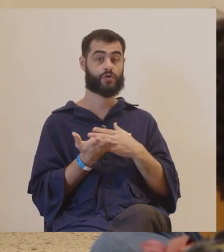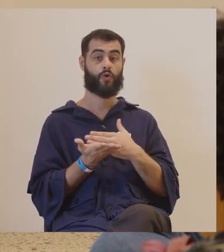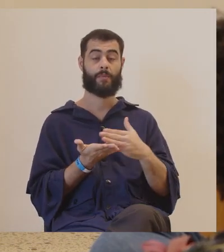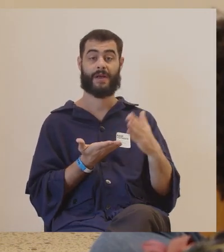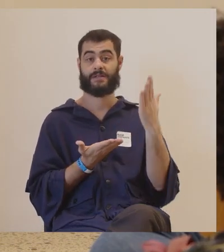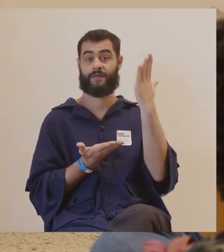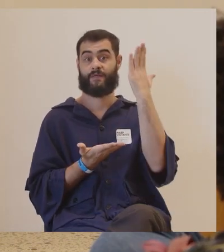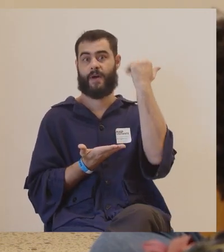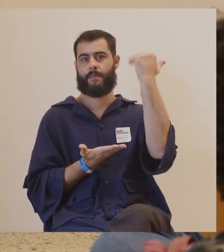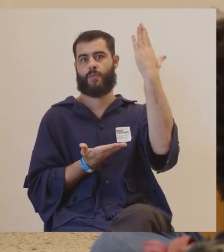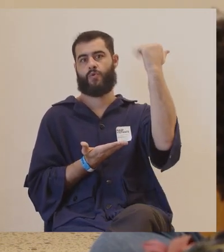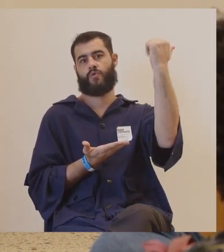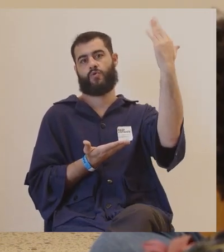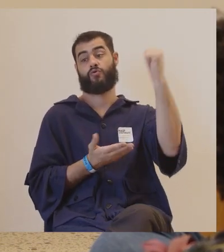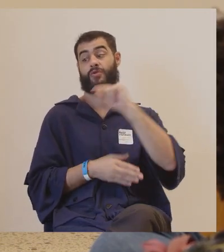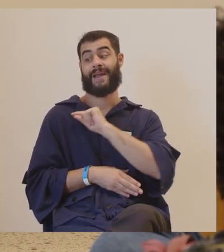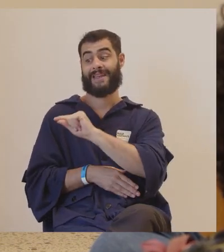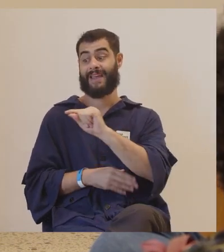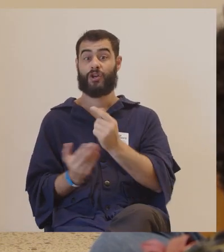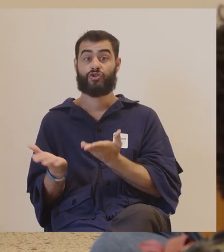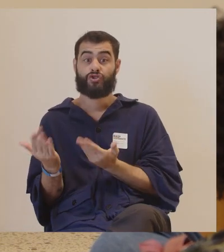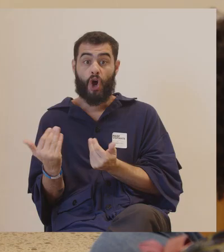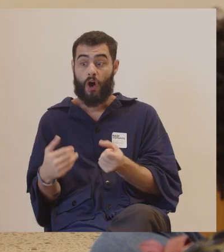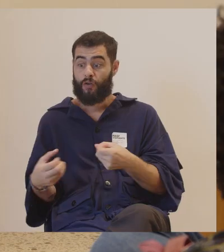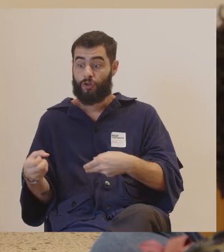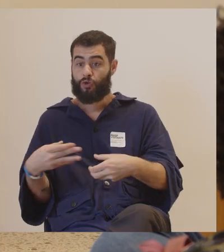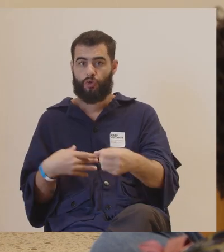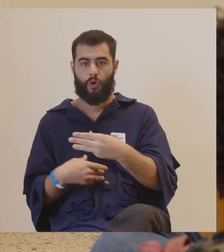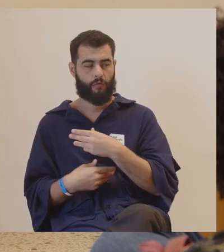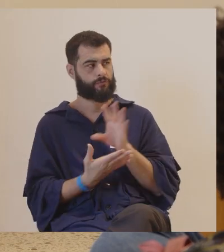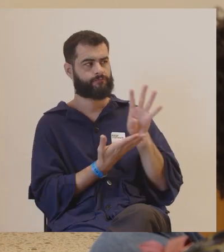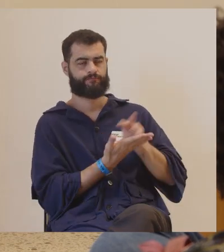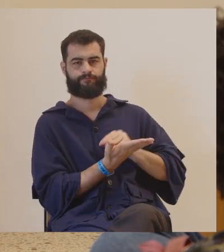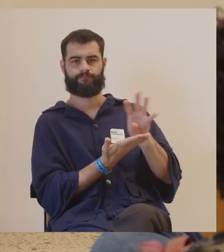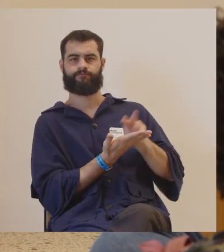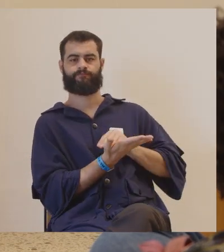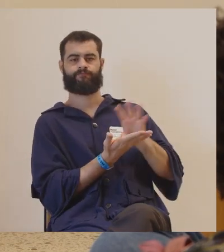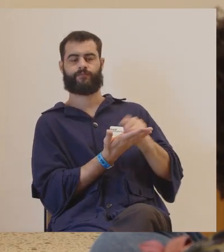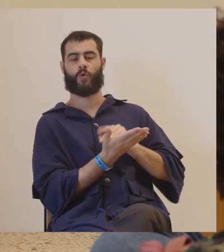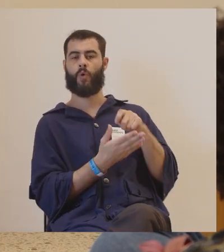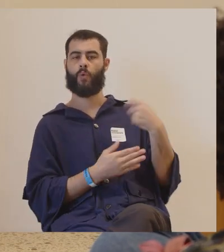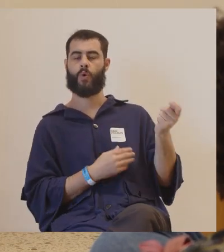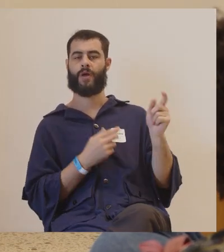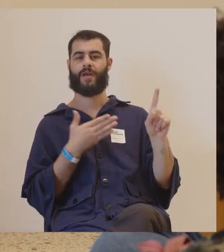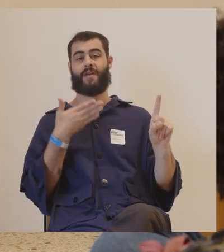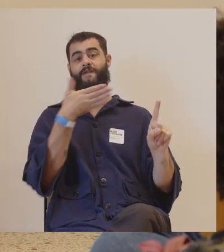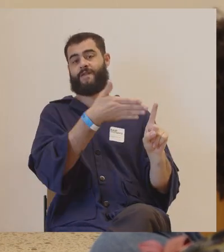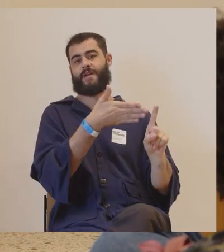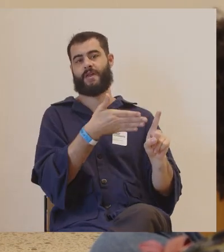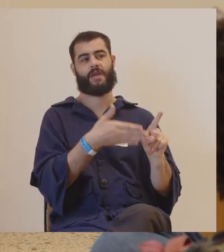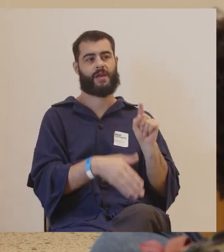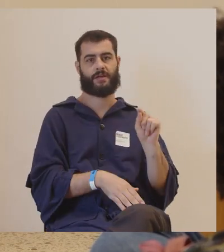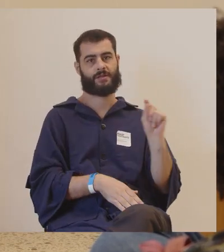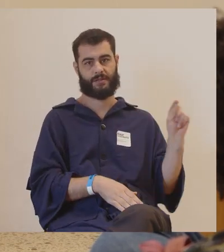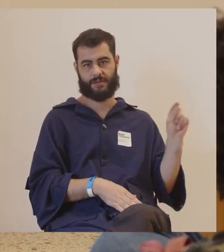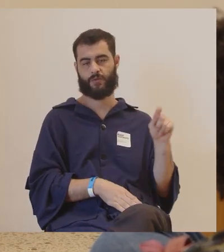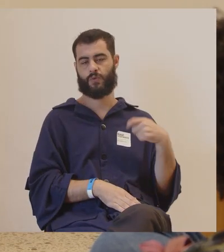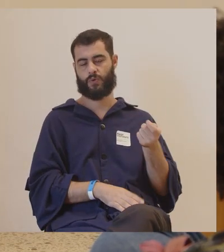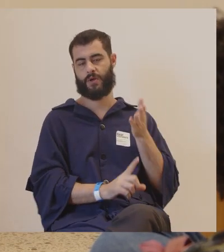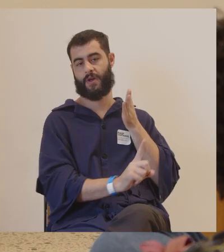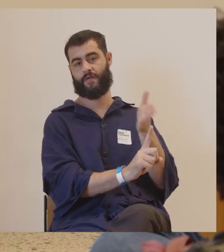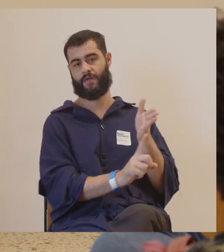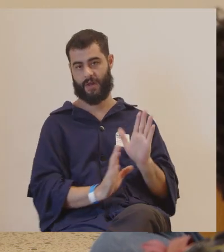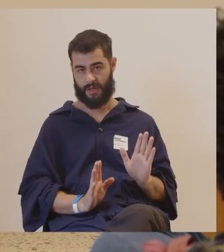os jovens pintores. Os pintores estão surgindo, chegam em Paris a partir dos anos 1890, como eu contei